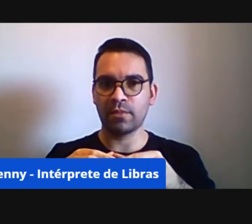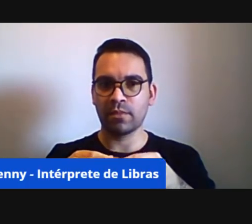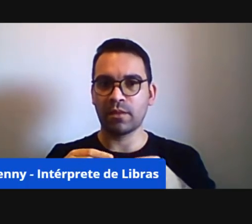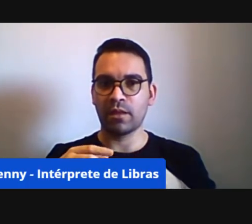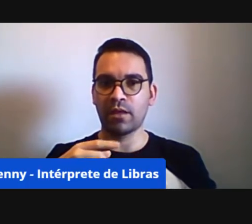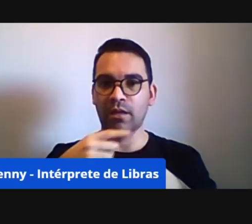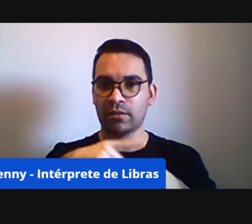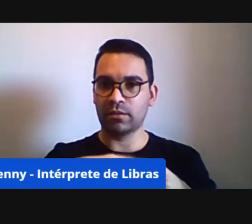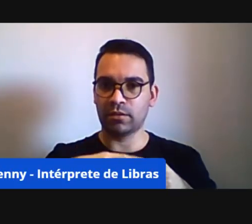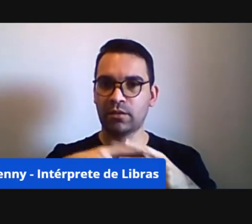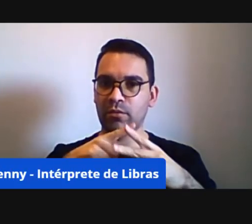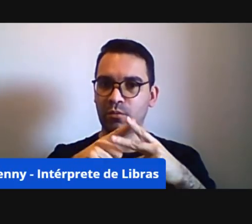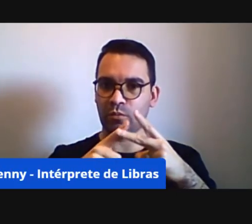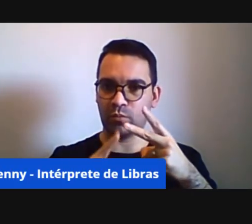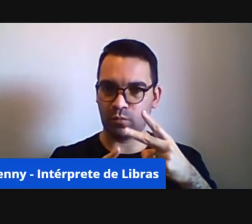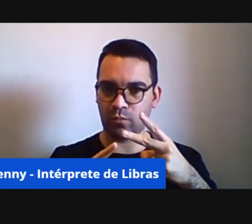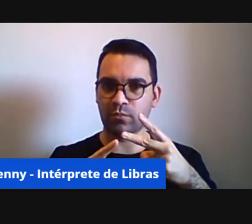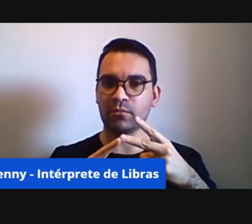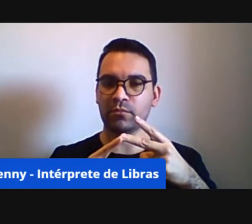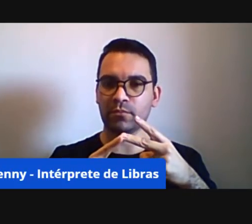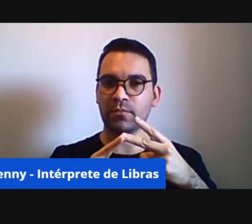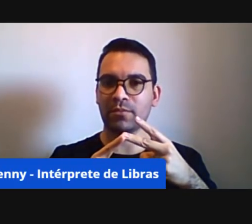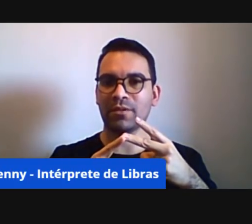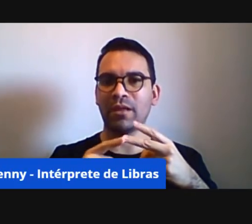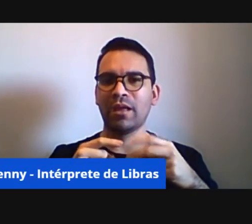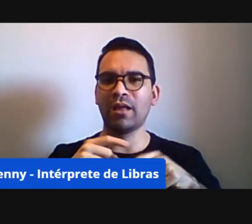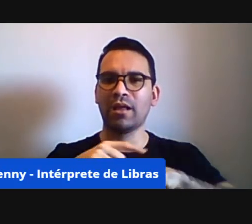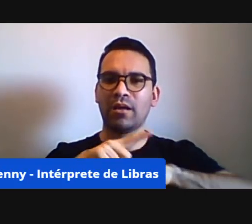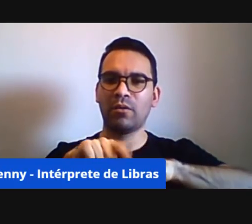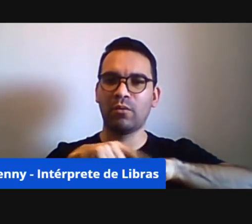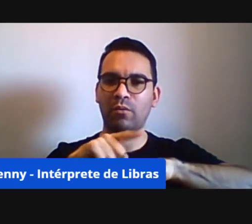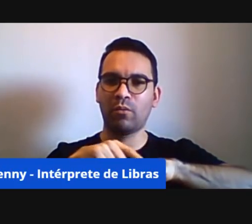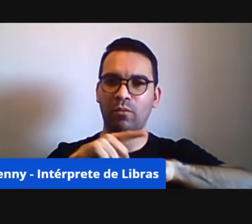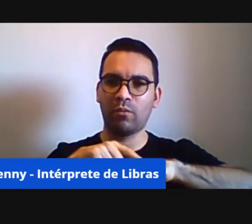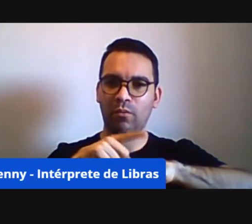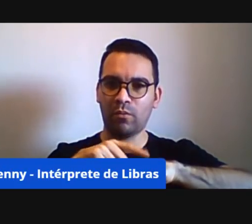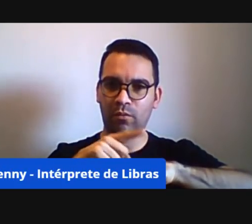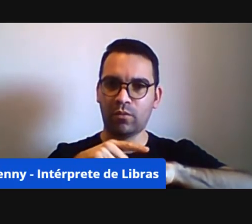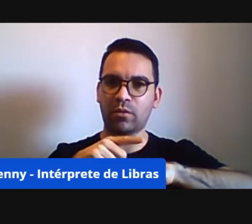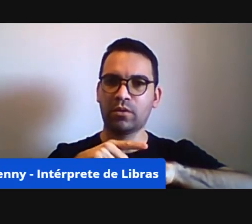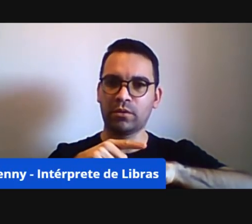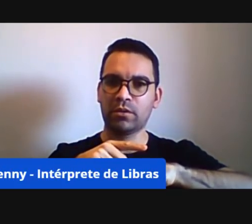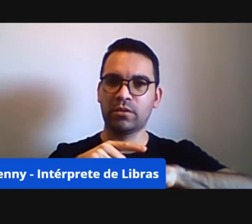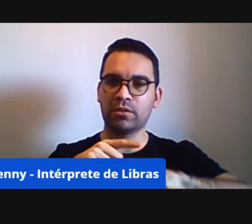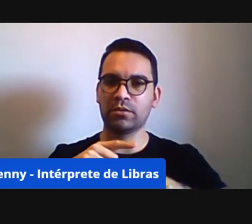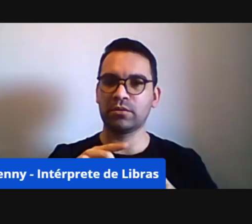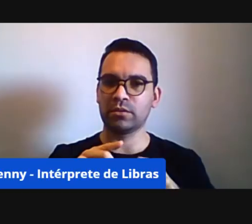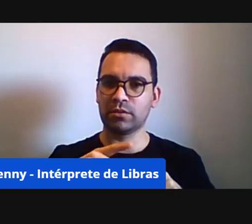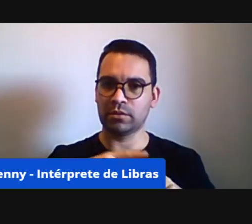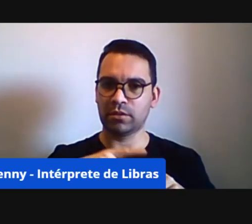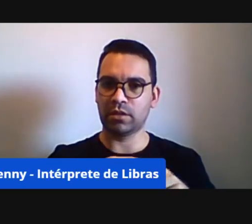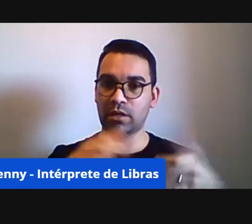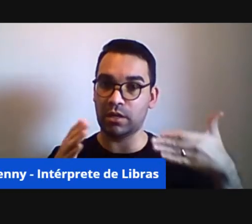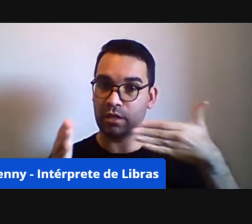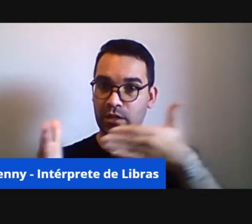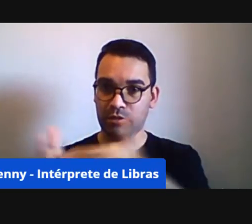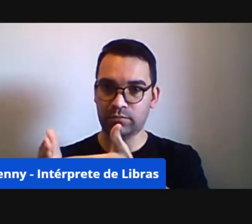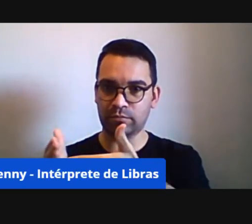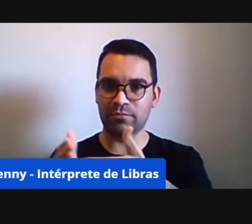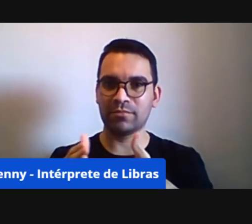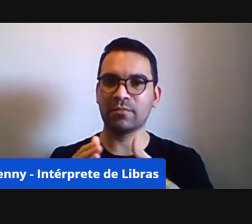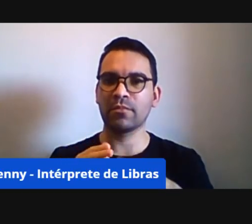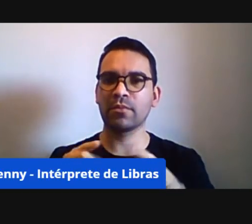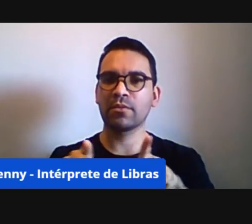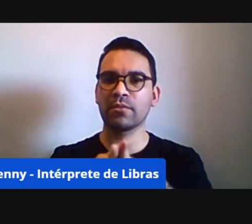camada e ela ter uma filtração boa, normalmente, como ela tem um tamanho único, é um tamanho padrão, as pessoas que têm um rosto mais fino, o meu,